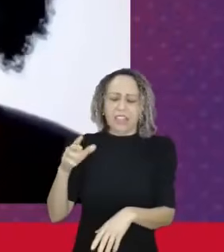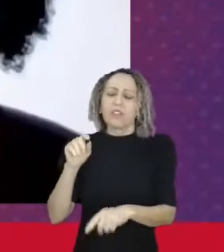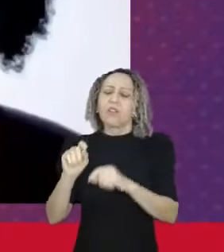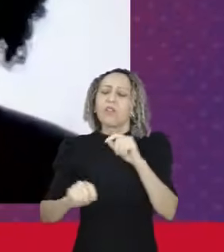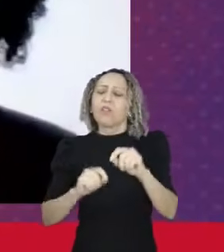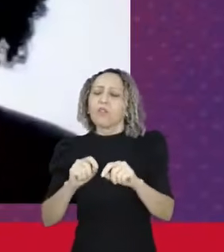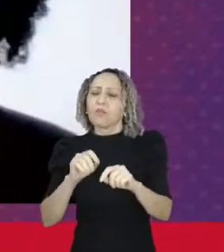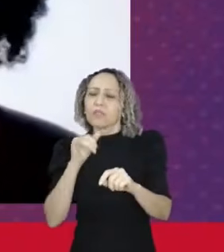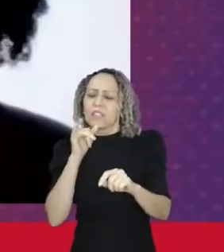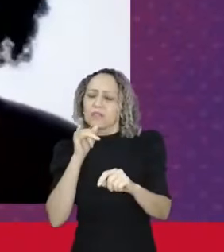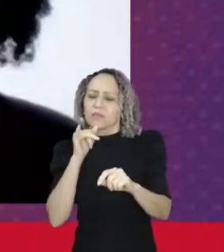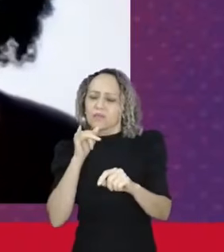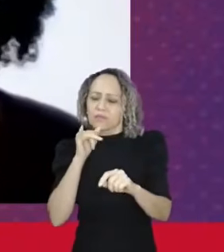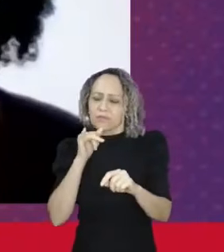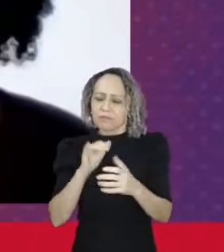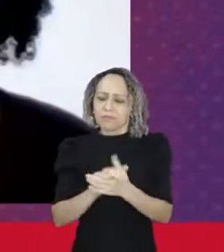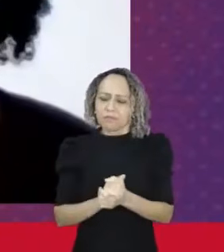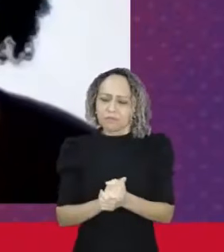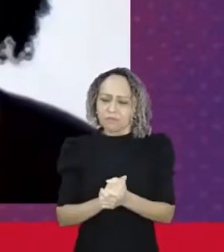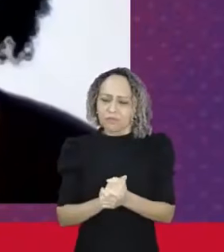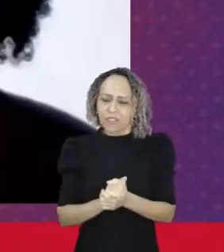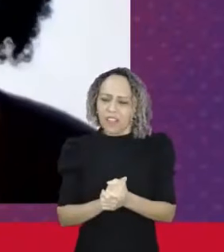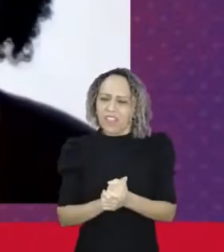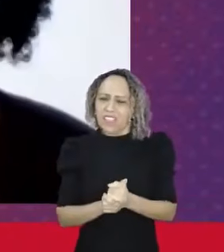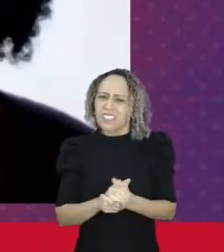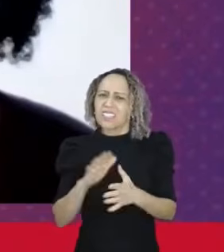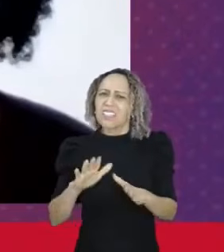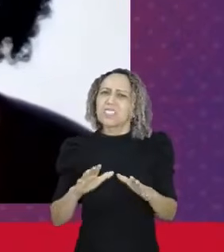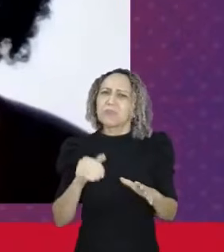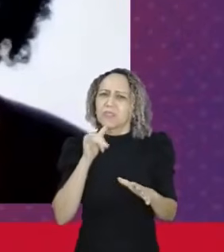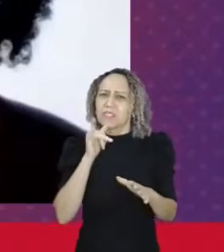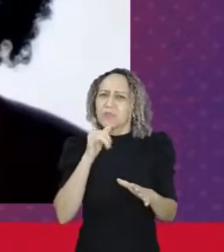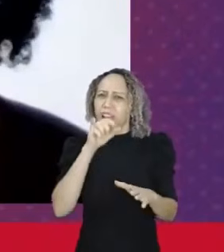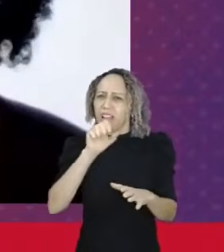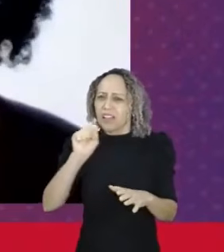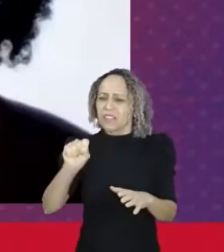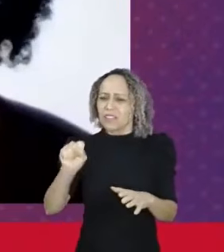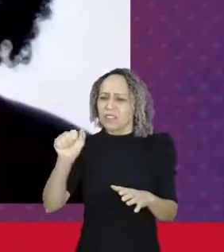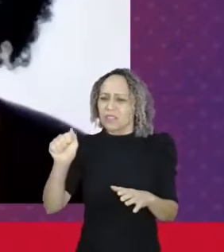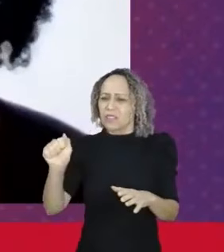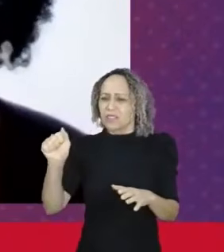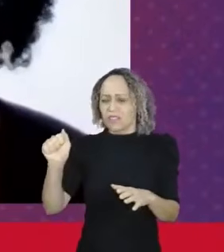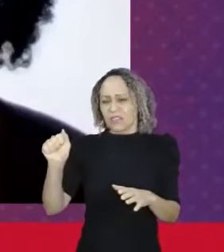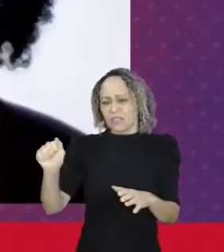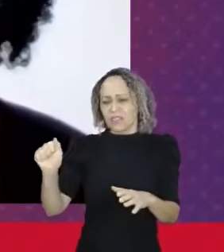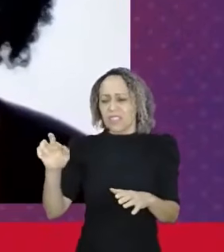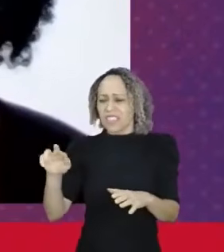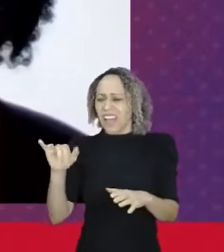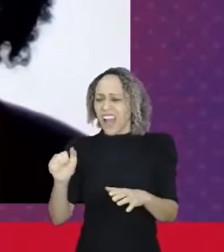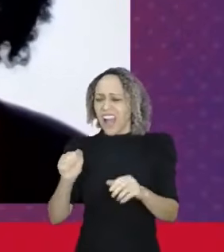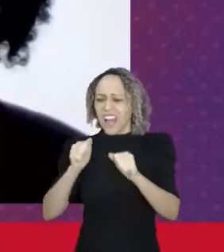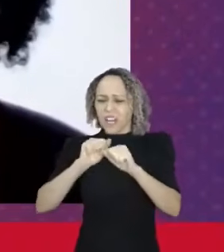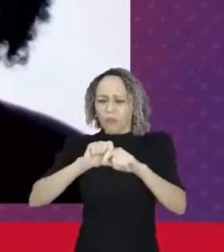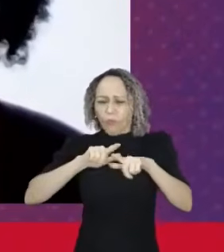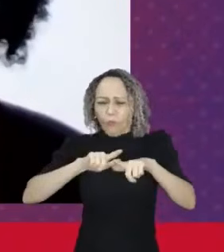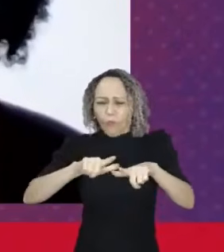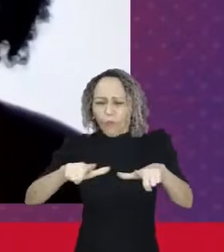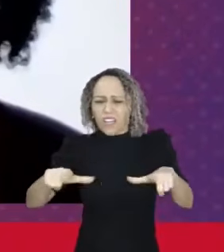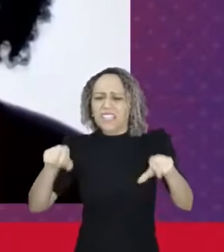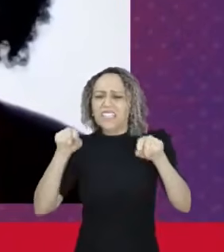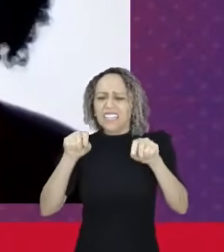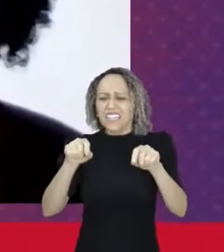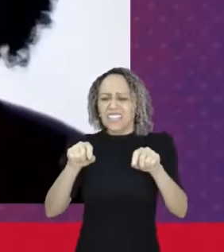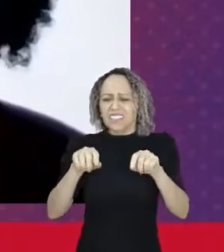Saara, não é? E que durou quase 1000 anos. Então, é uma história de construção